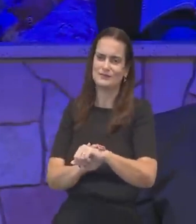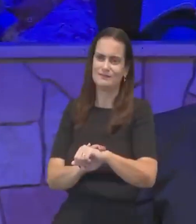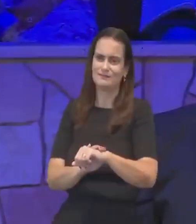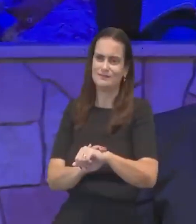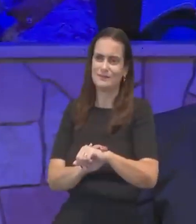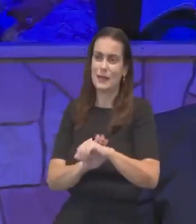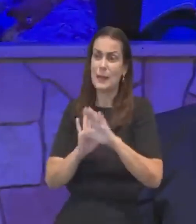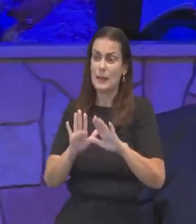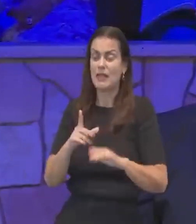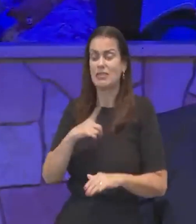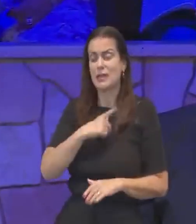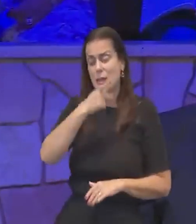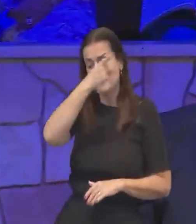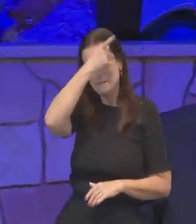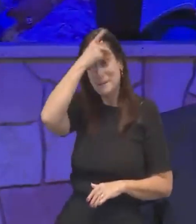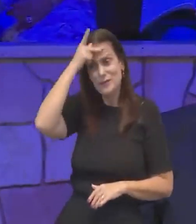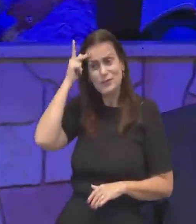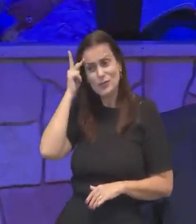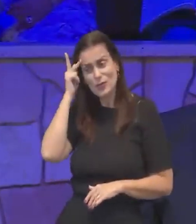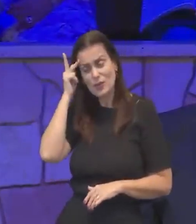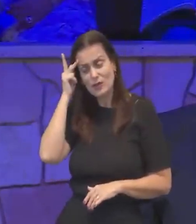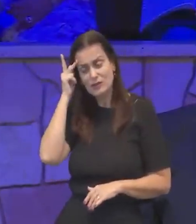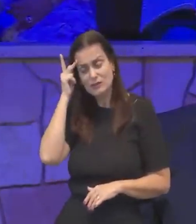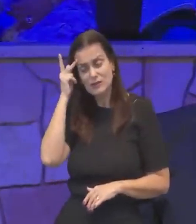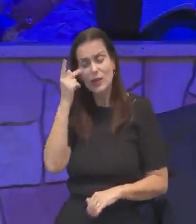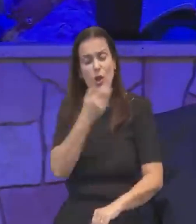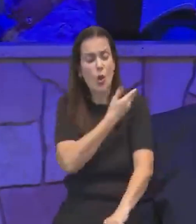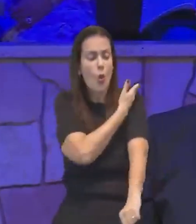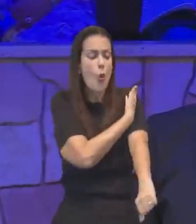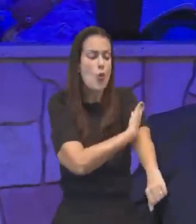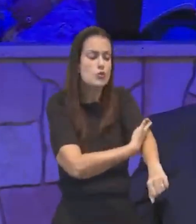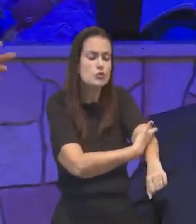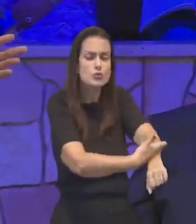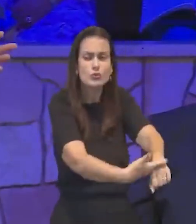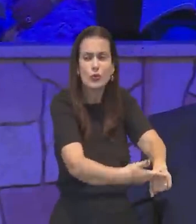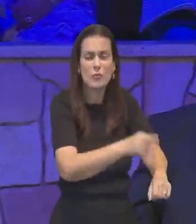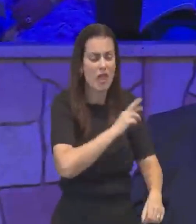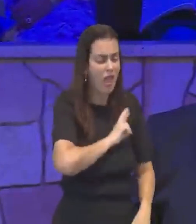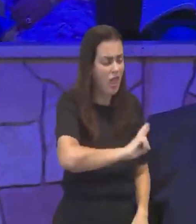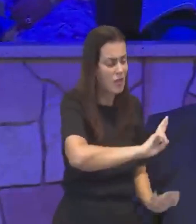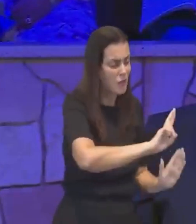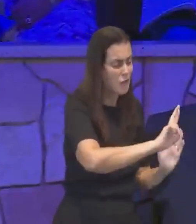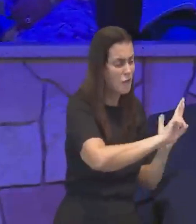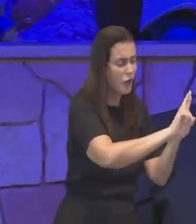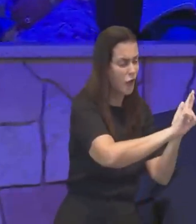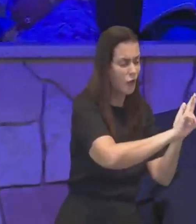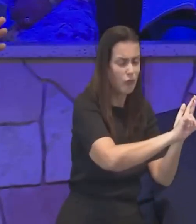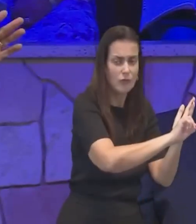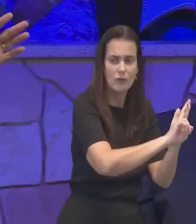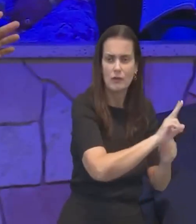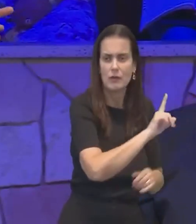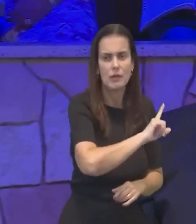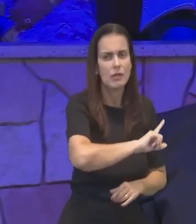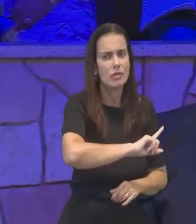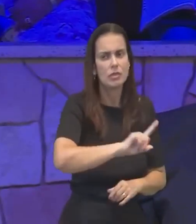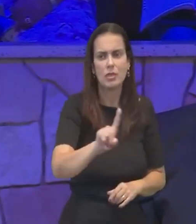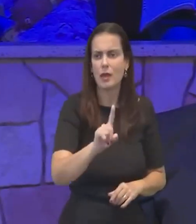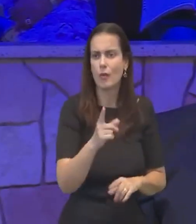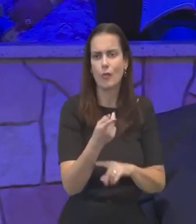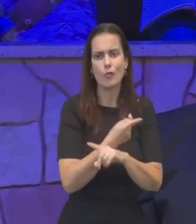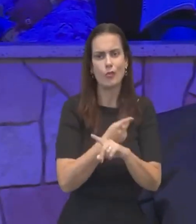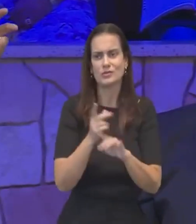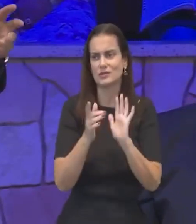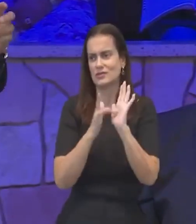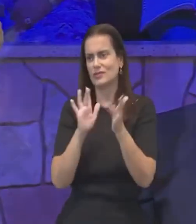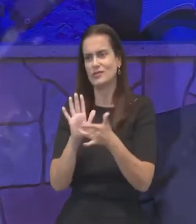Mas há pessoas que insistem nesses hábitos religiosos, passam a semana inteira sem a busca, sem a presença de